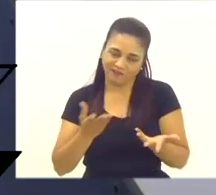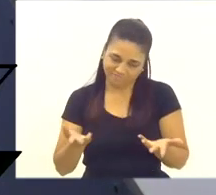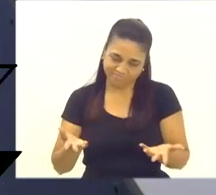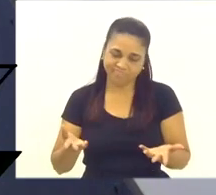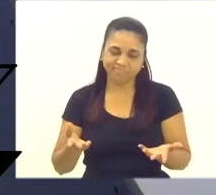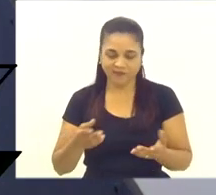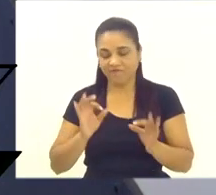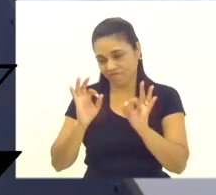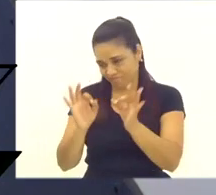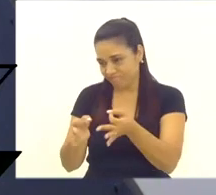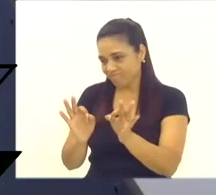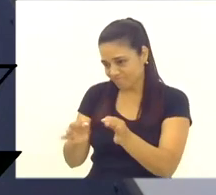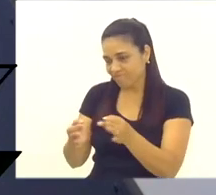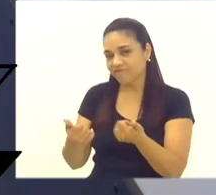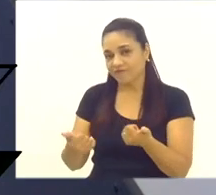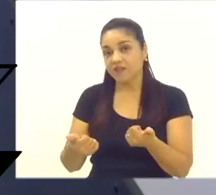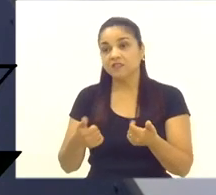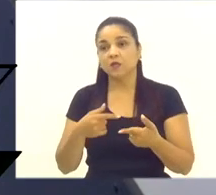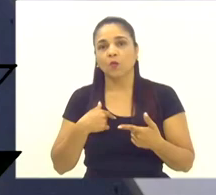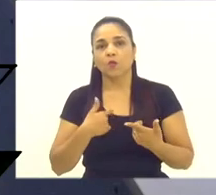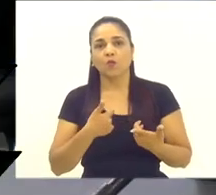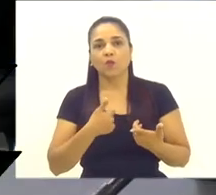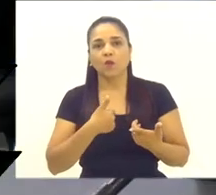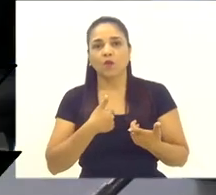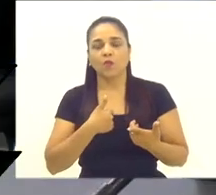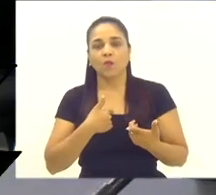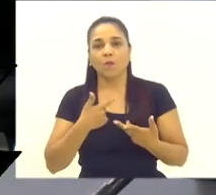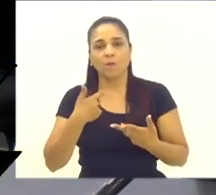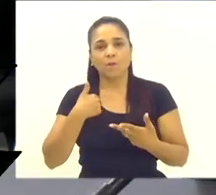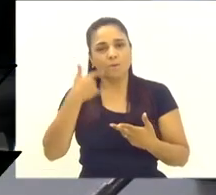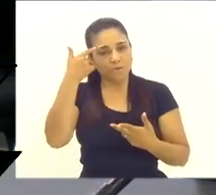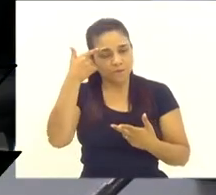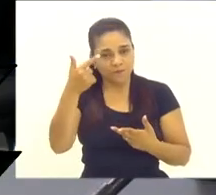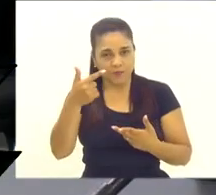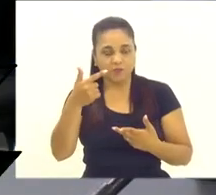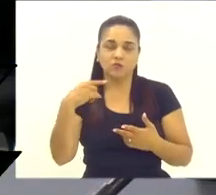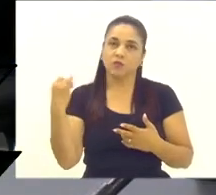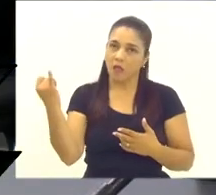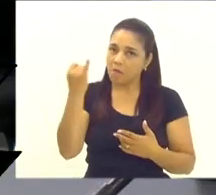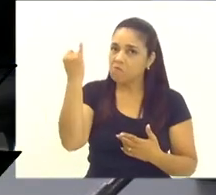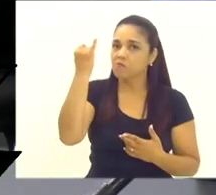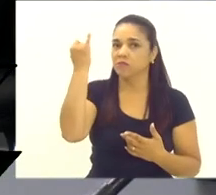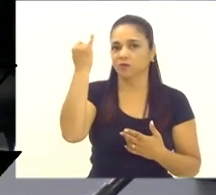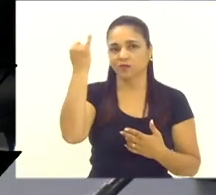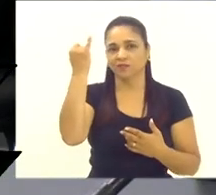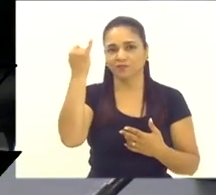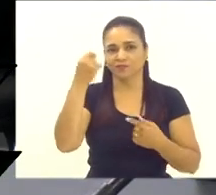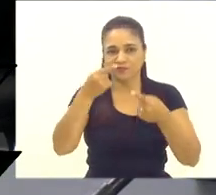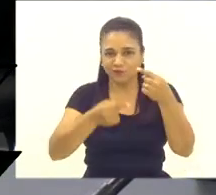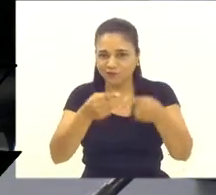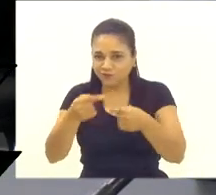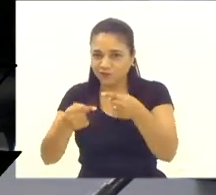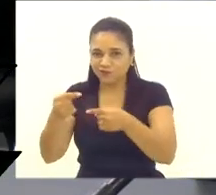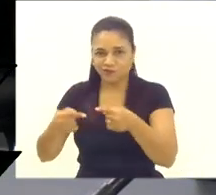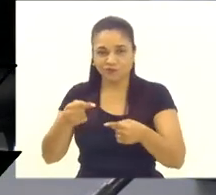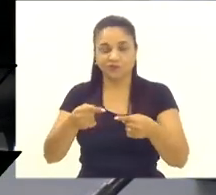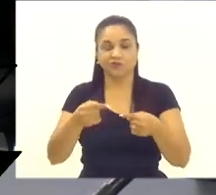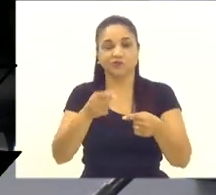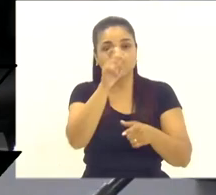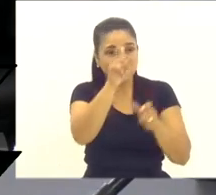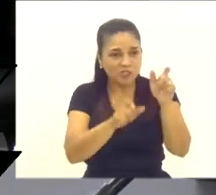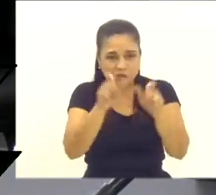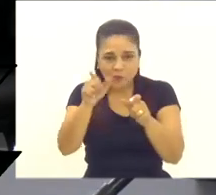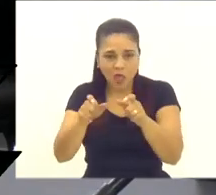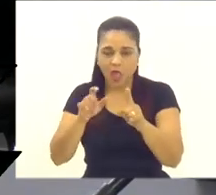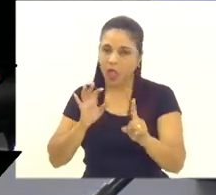Exatamente é isso que eu acho que é uma questão importante né Essas Mulheres elas são atacadas